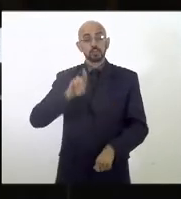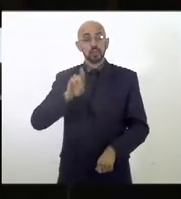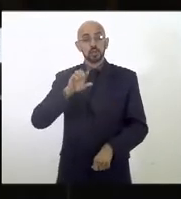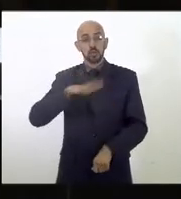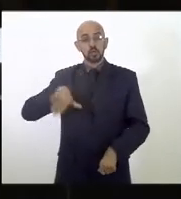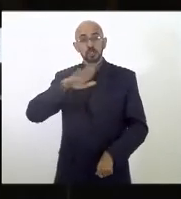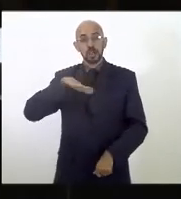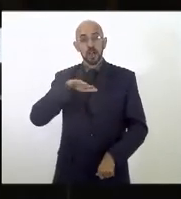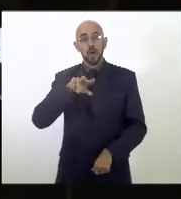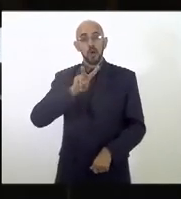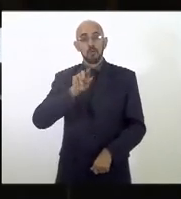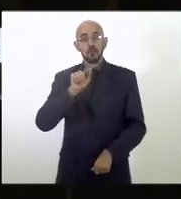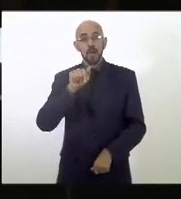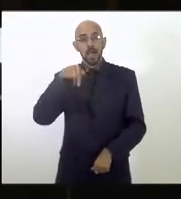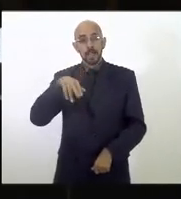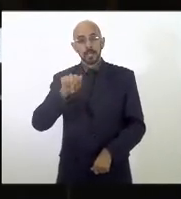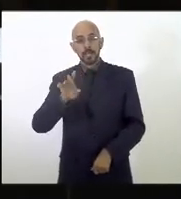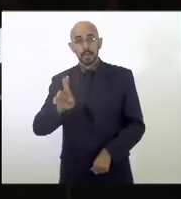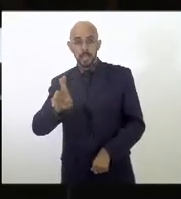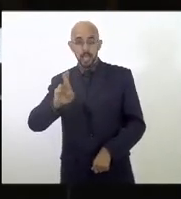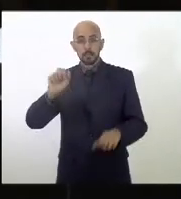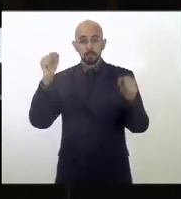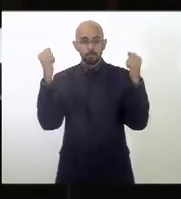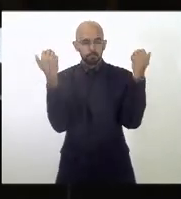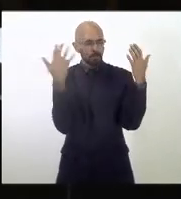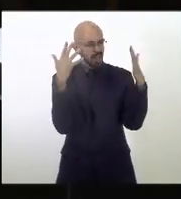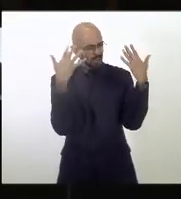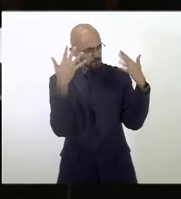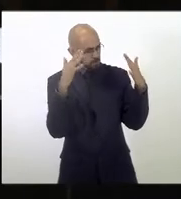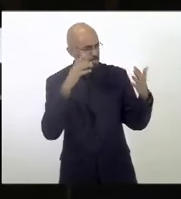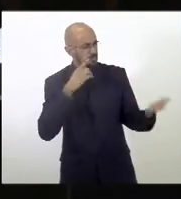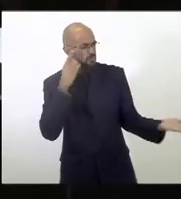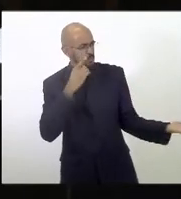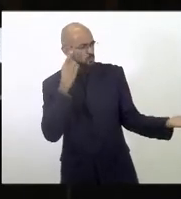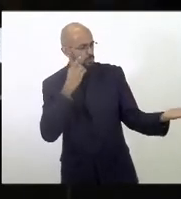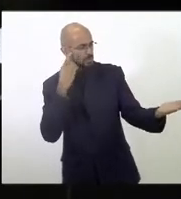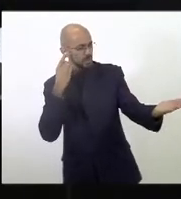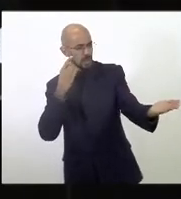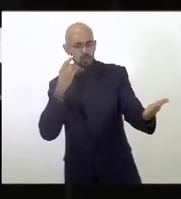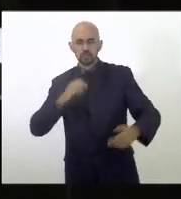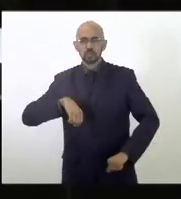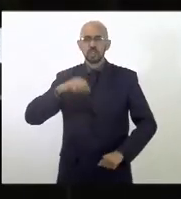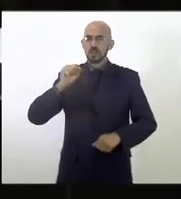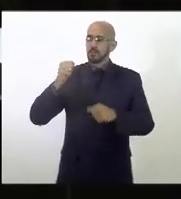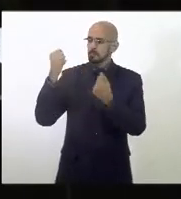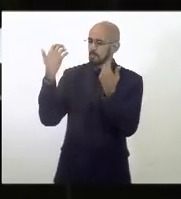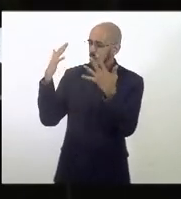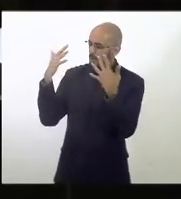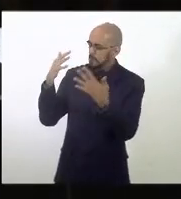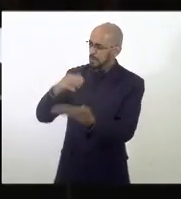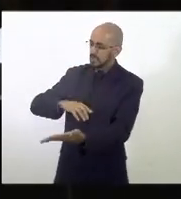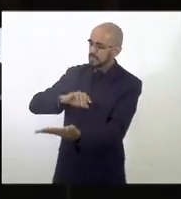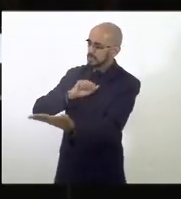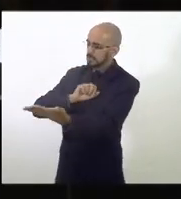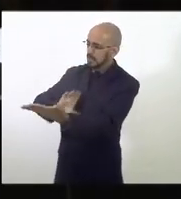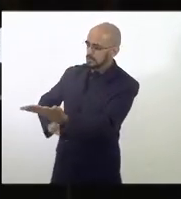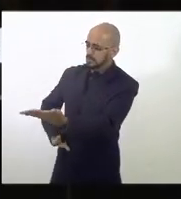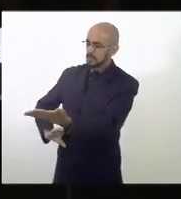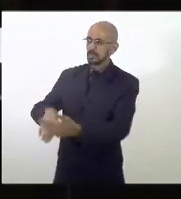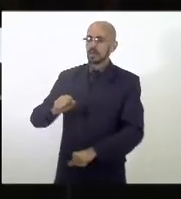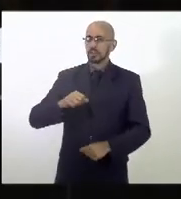Victor, nesse projeto. Parabéns, deputados, parabéns, presidente André Siciliano, e muito obrigado pela oportunidade.